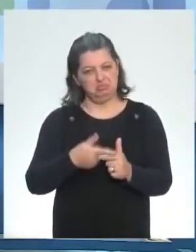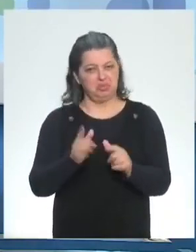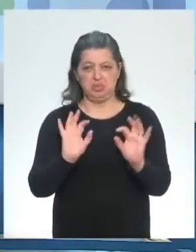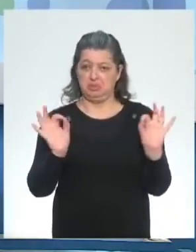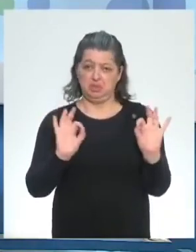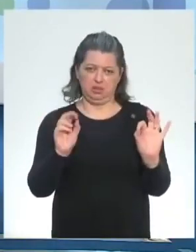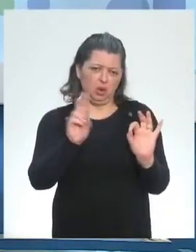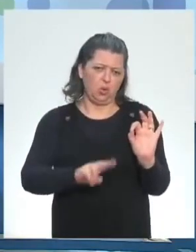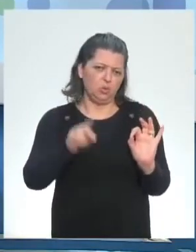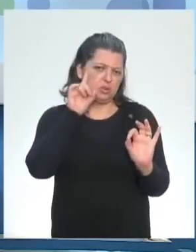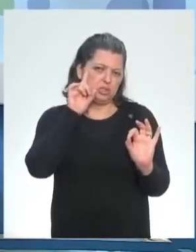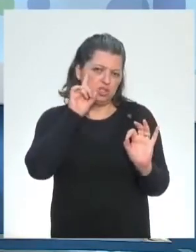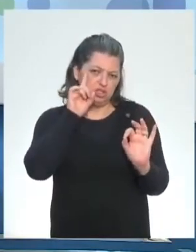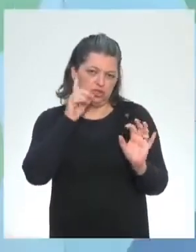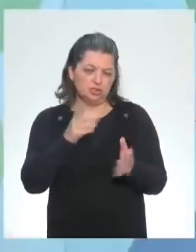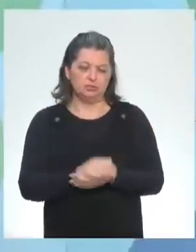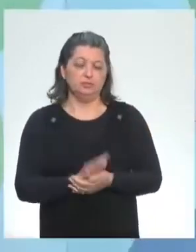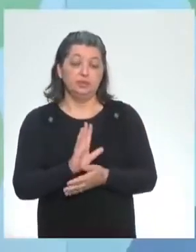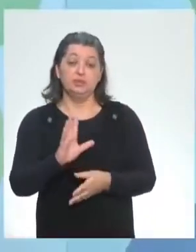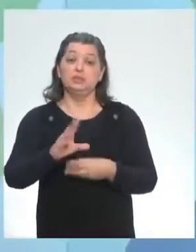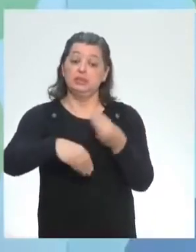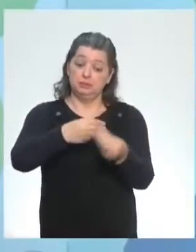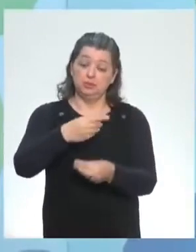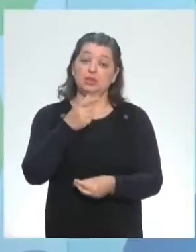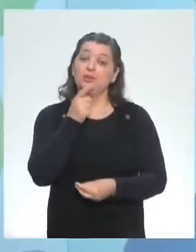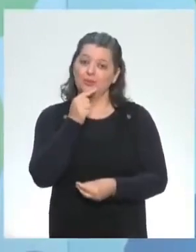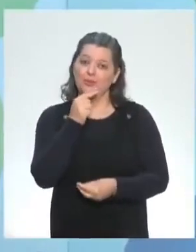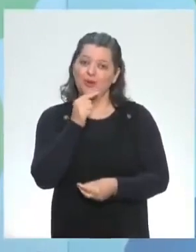gente usa e ele está diluído, na verdade.